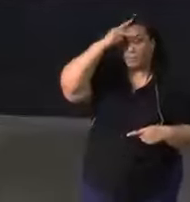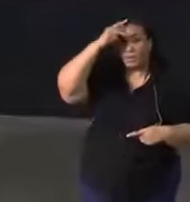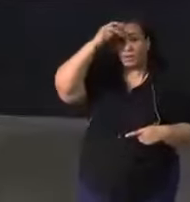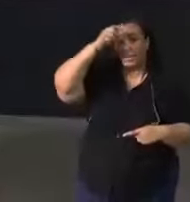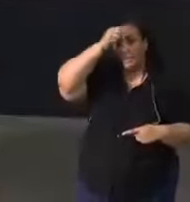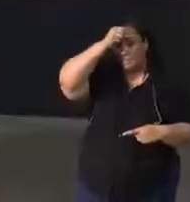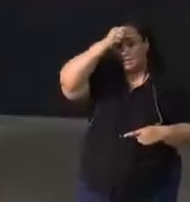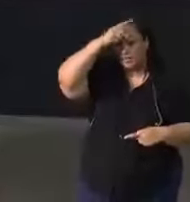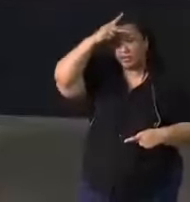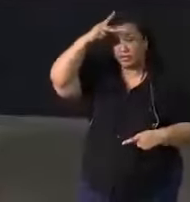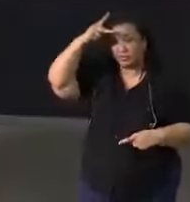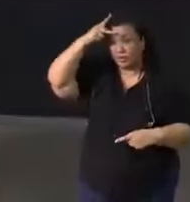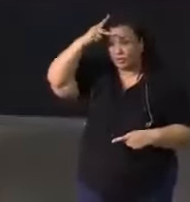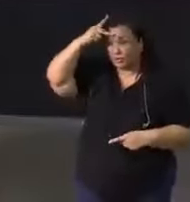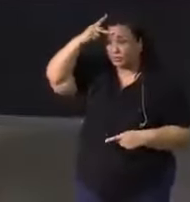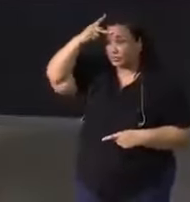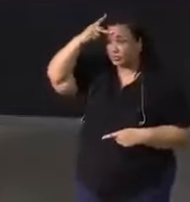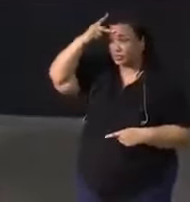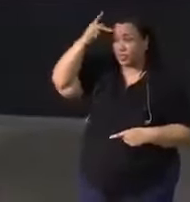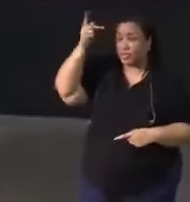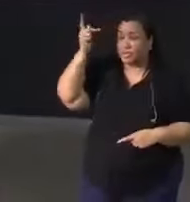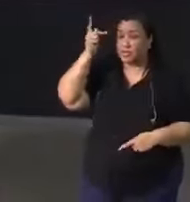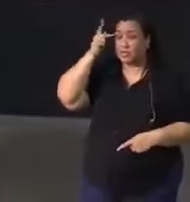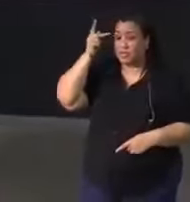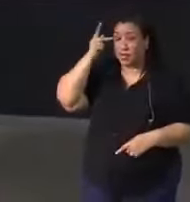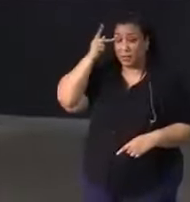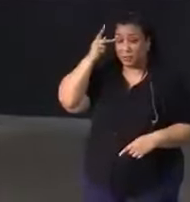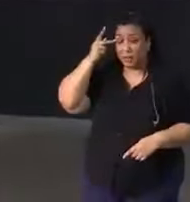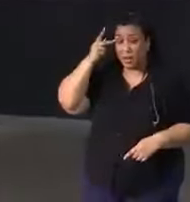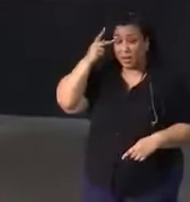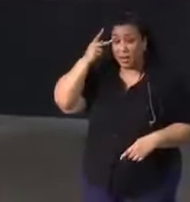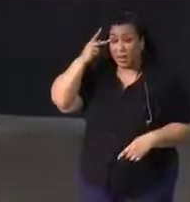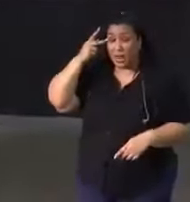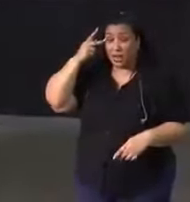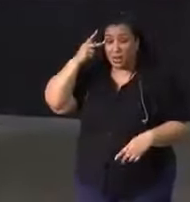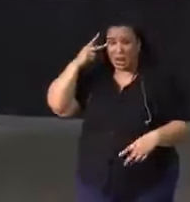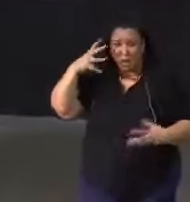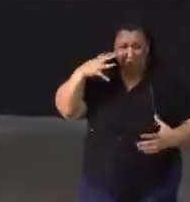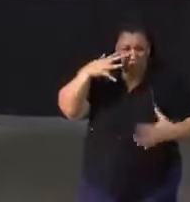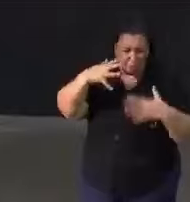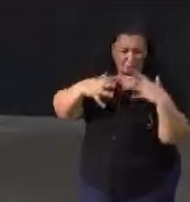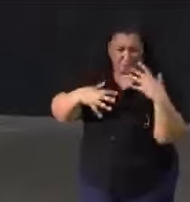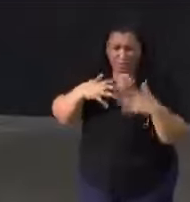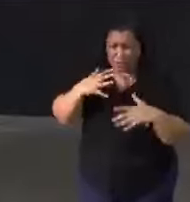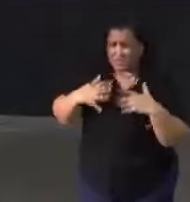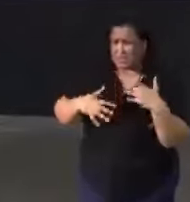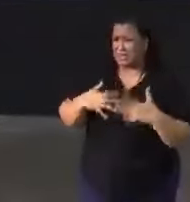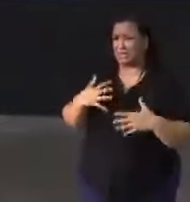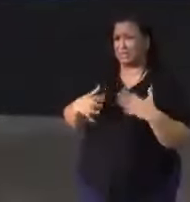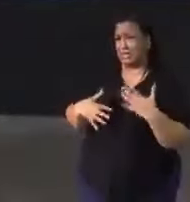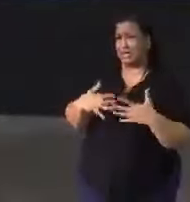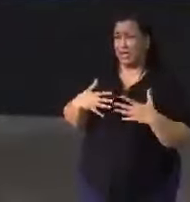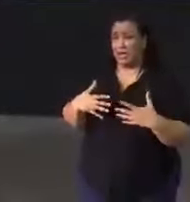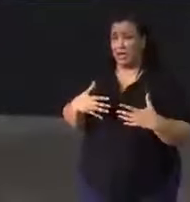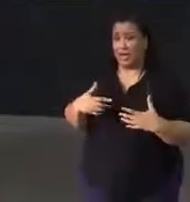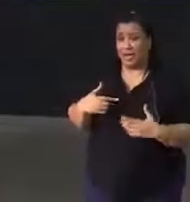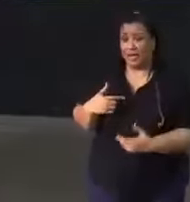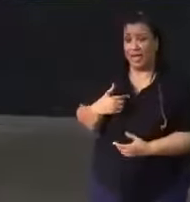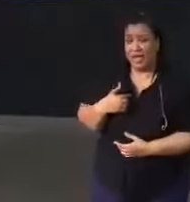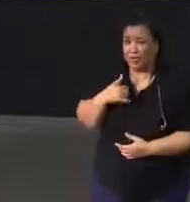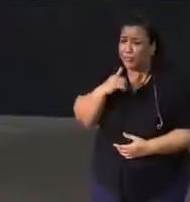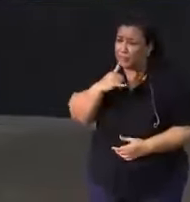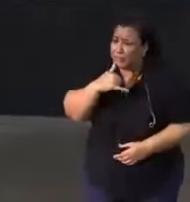eu achei que era... Eu estava no canal do Chaves, do Chapolin Colorado. E eu, com